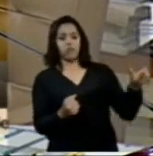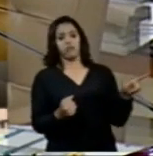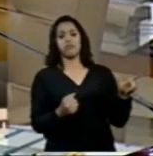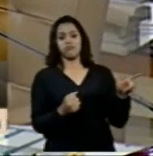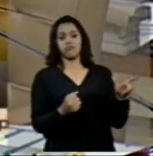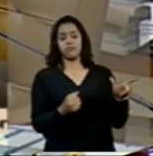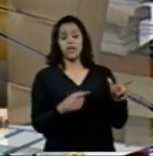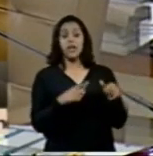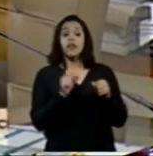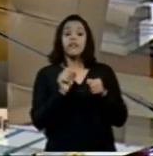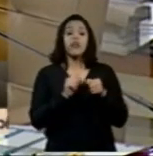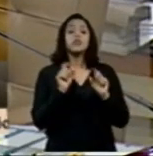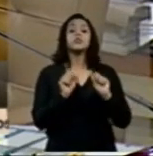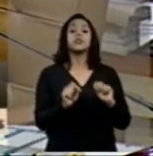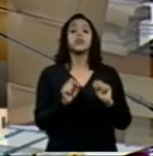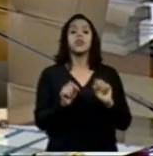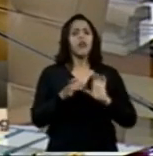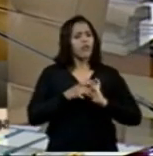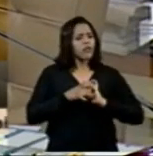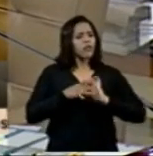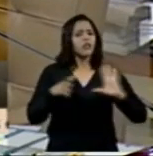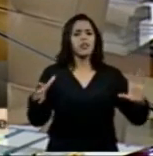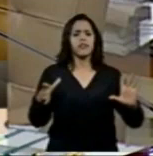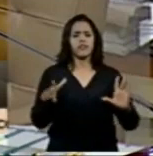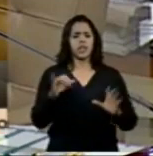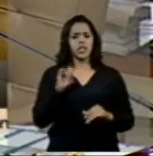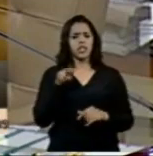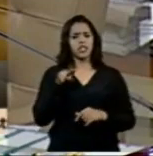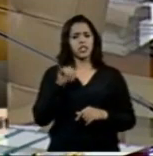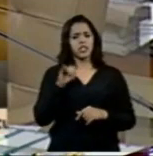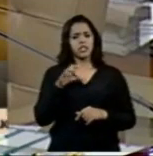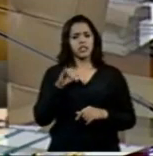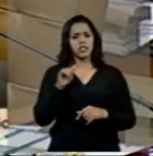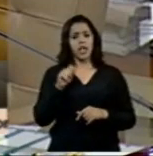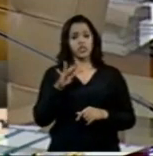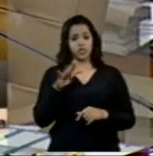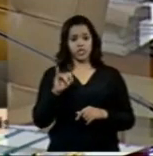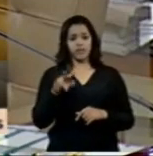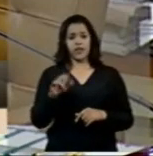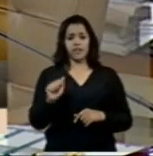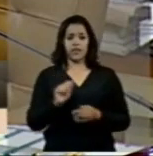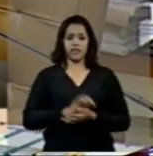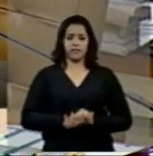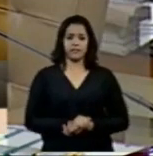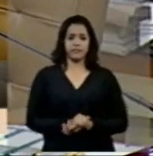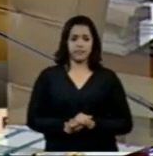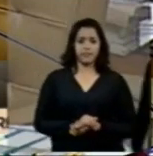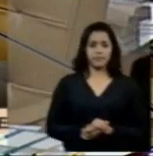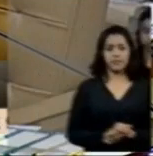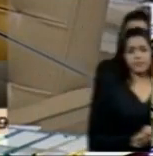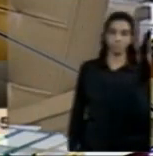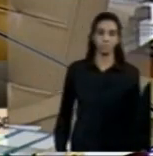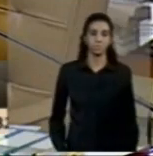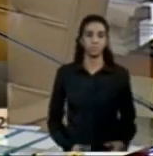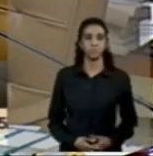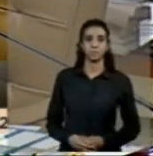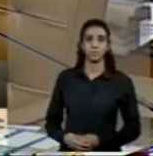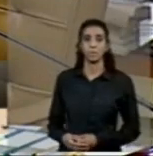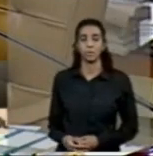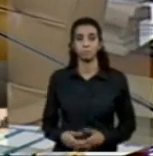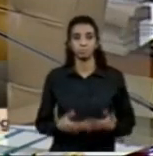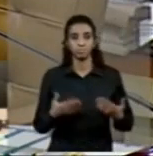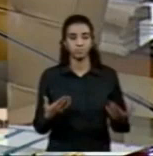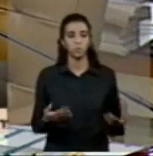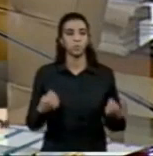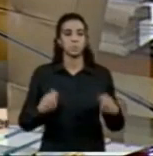de comprometer o exercício da livre iniciativa. E, assim sendo, a controvérsia deve ser analisada